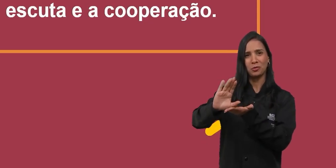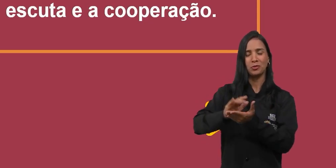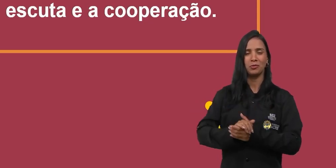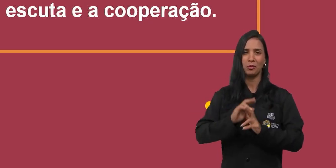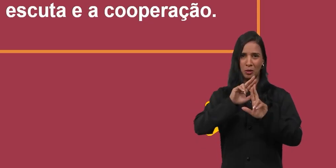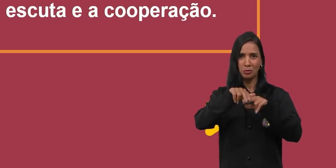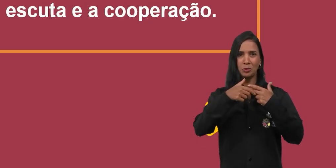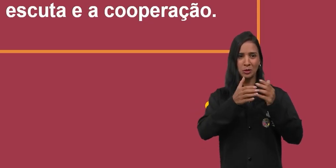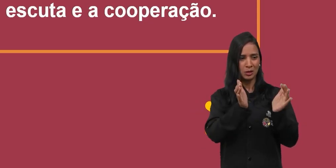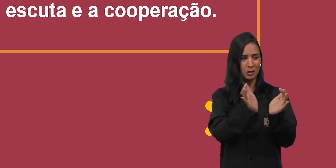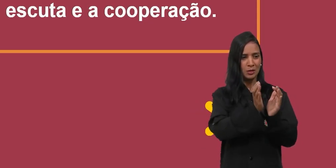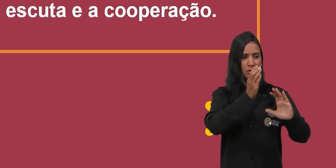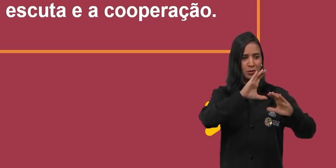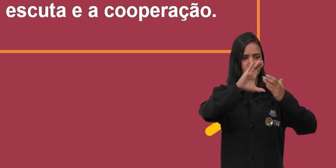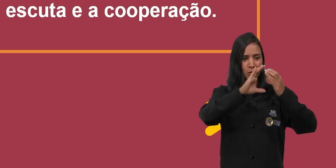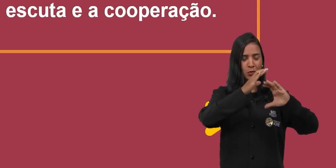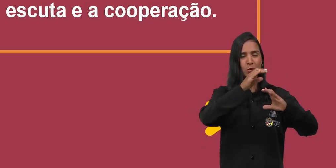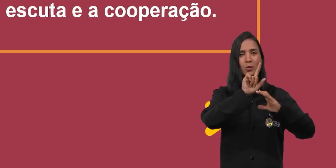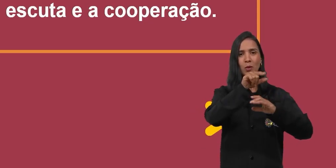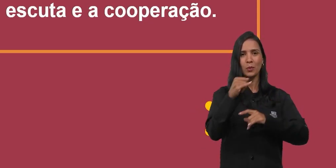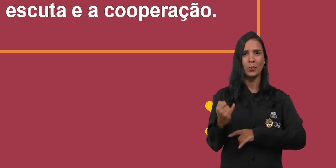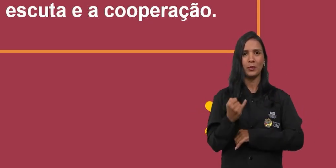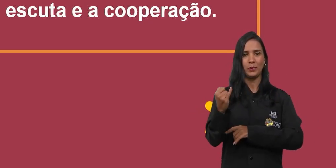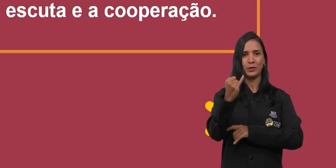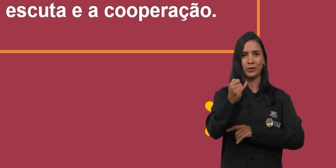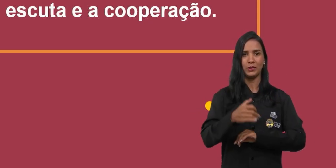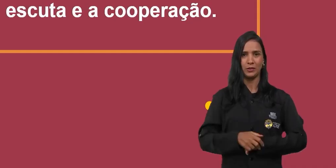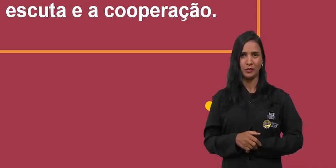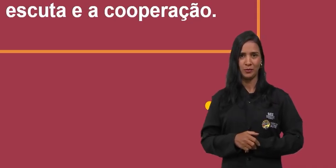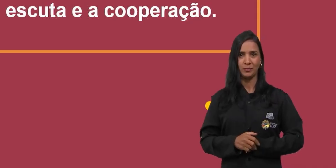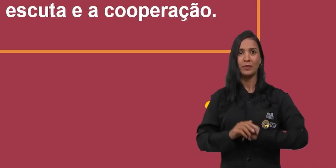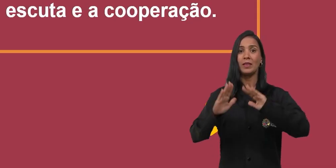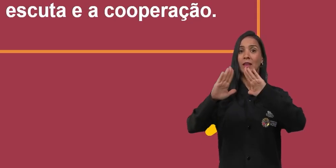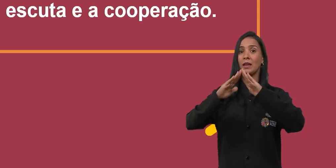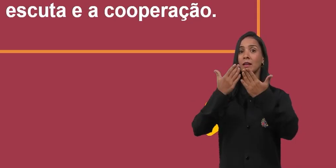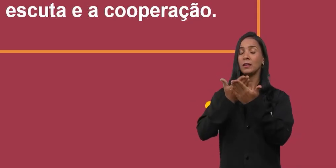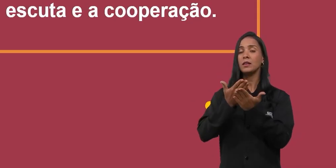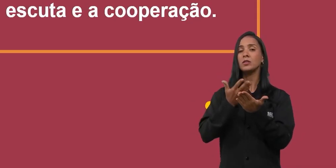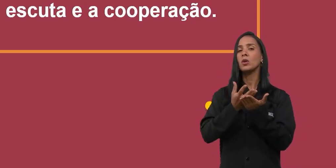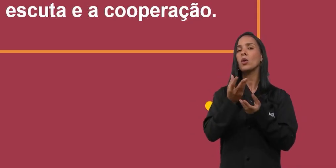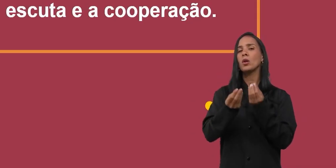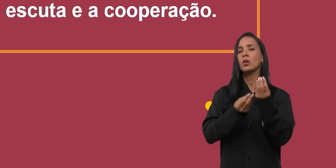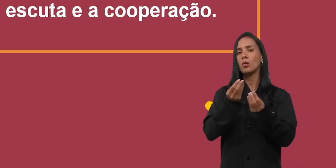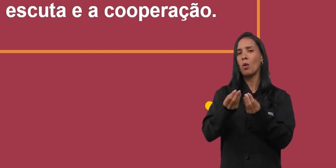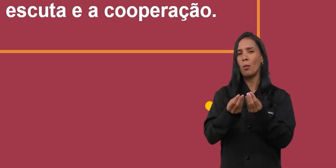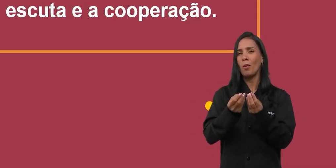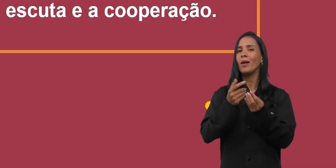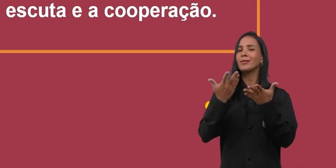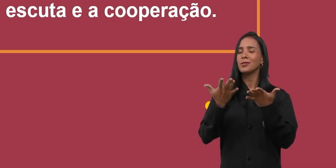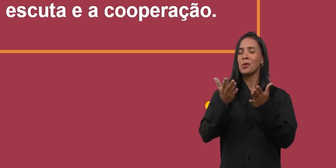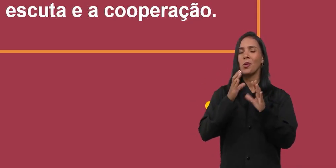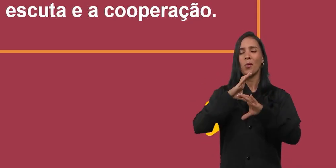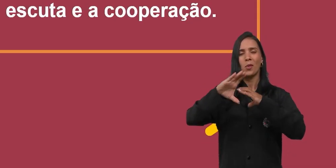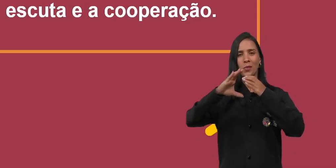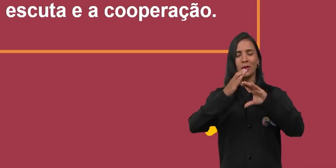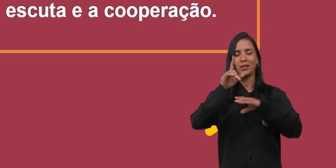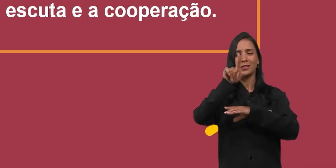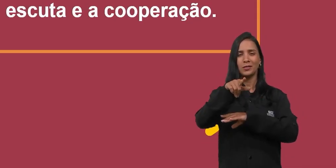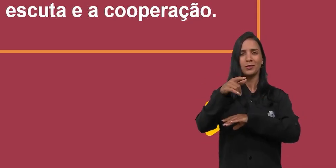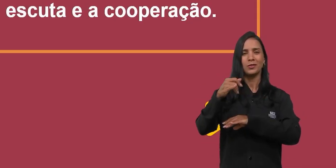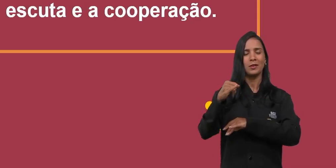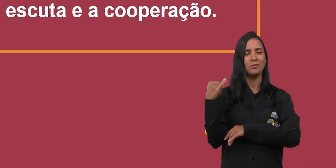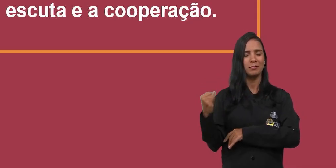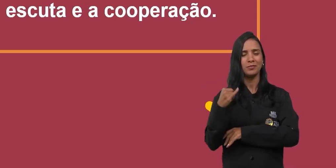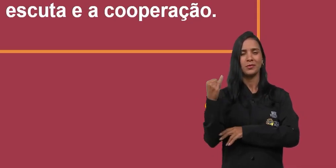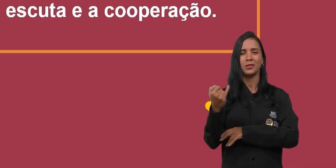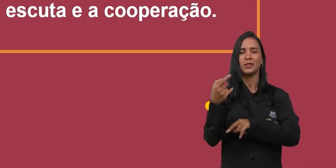também provoca. E na escola? Nas escolas o canto coral é uma ferramenta poderosa para trabalhar o respeito,